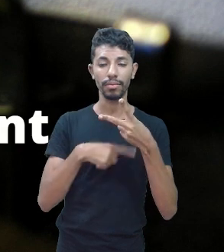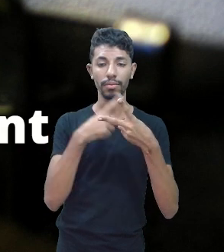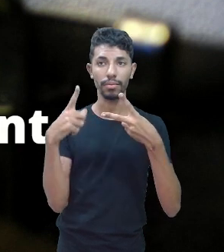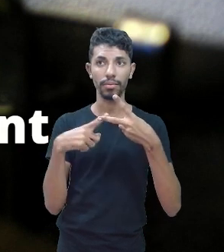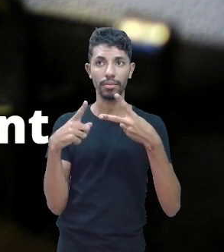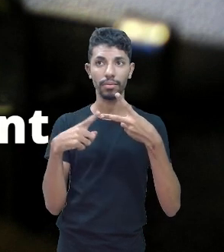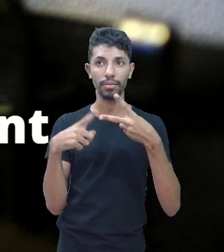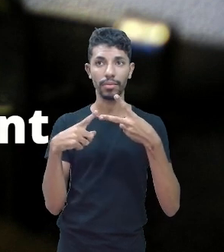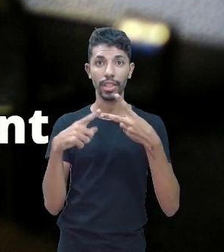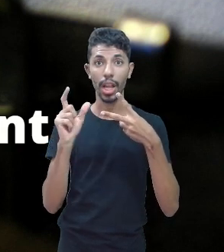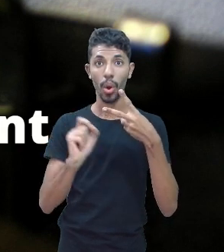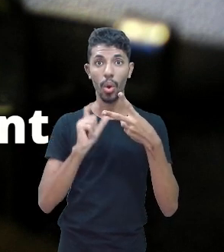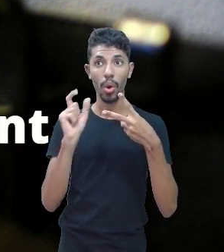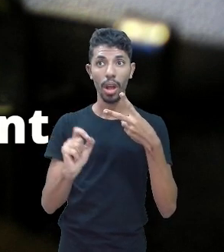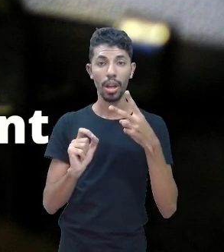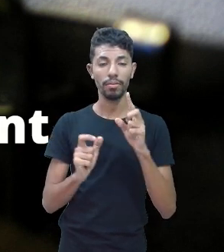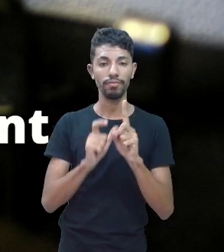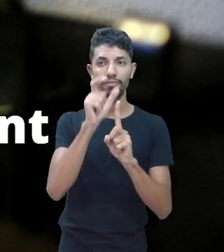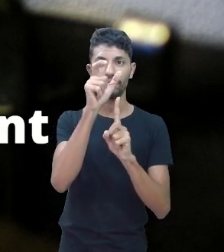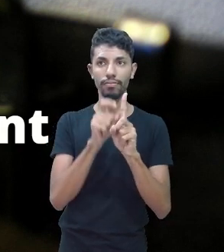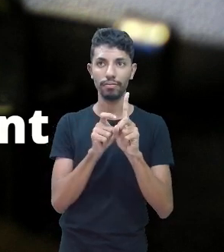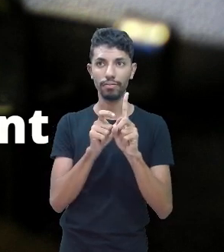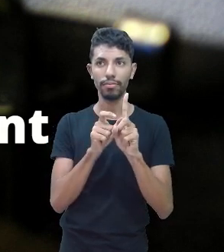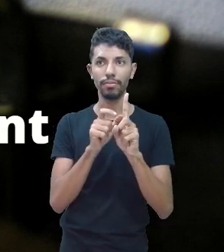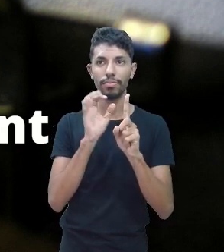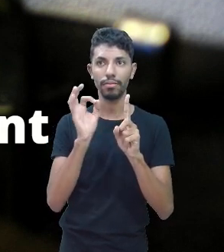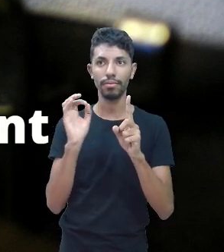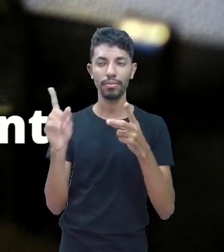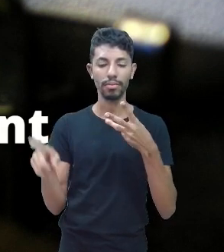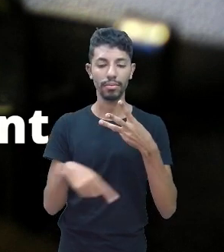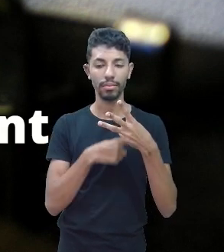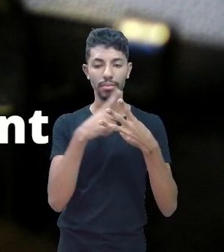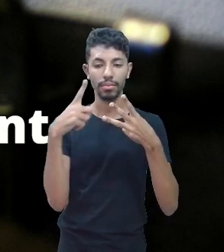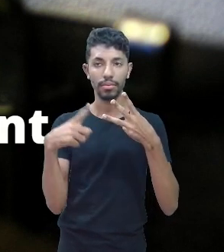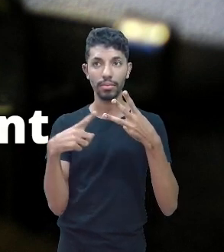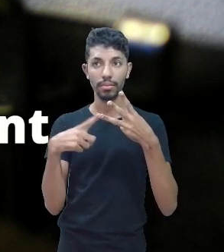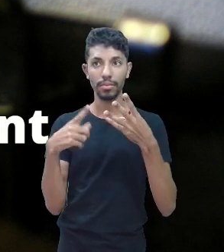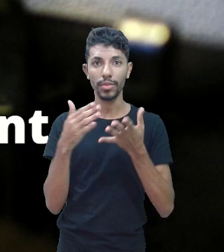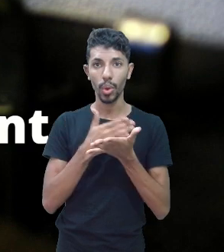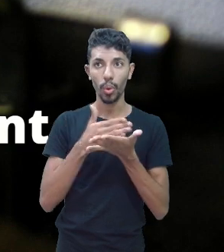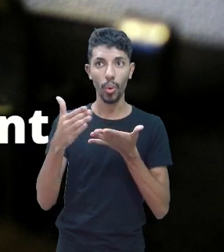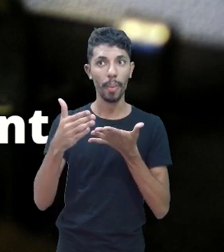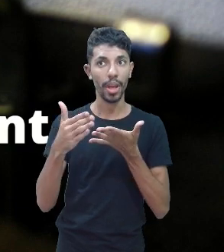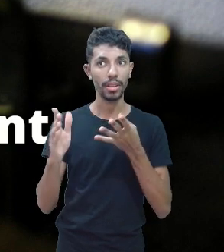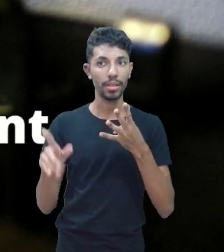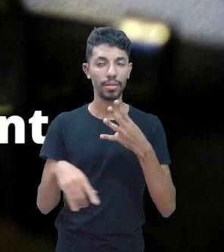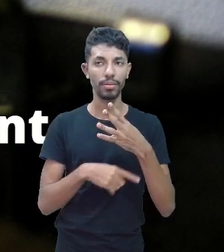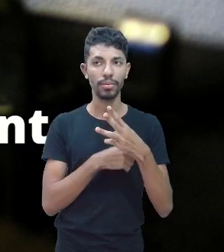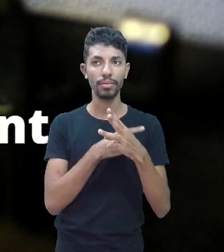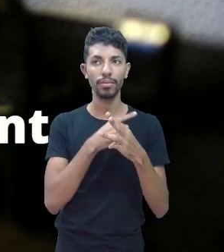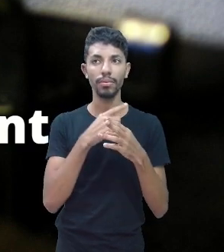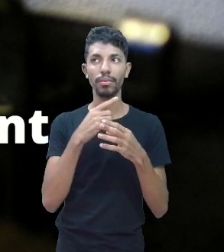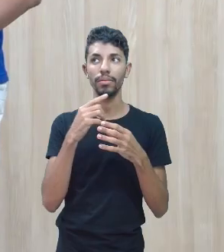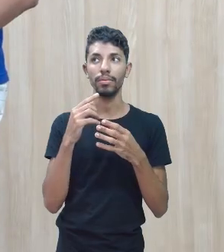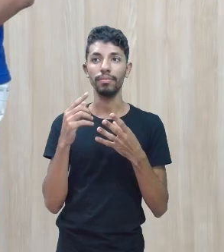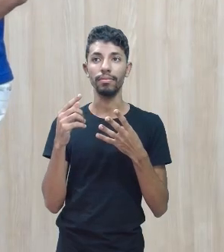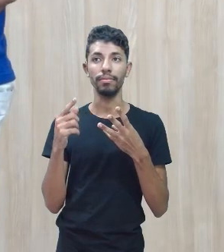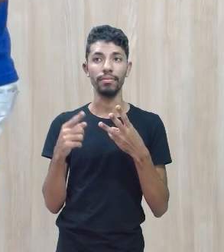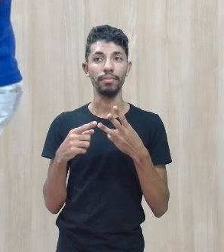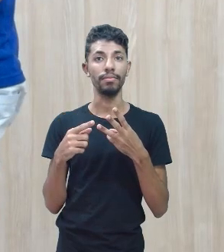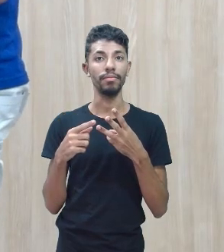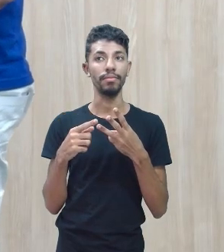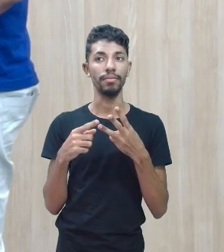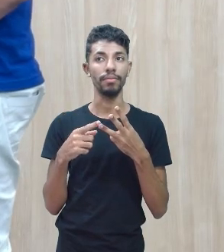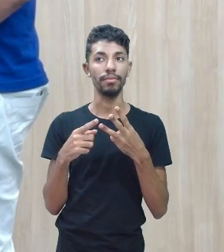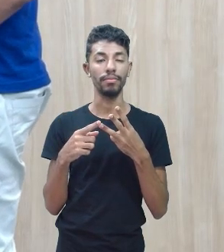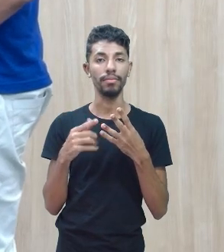um personagem, ou seja, essa palavra é um falso cognato. Starting point, né? Quem joga videogame sabe que start é começar, starting